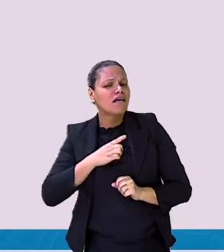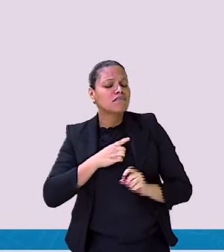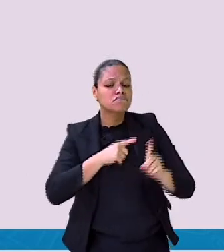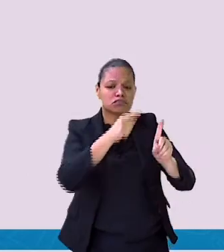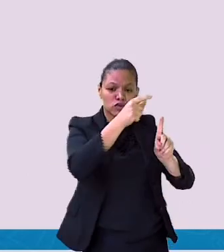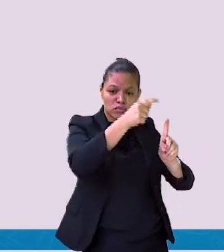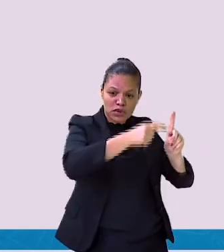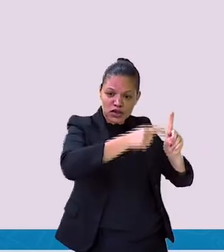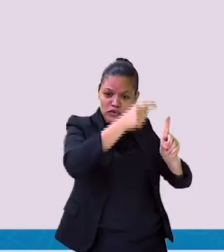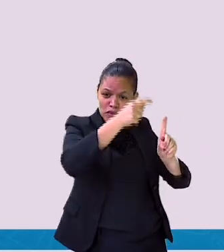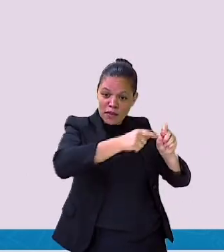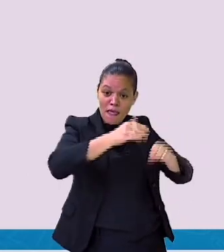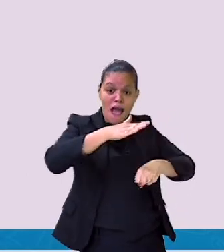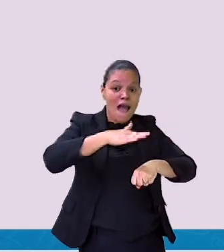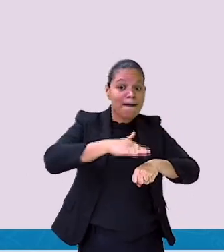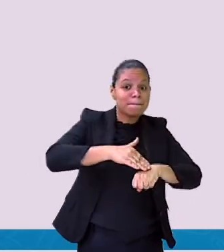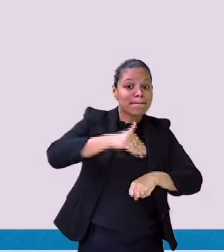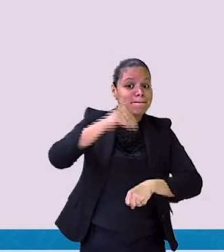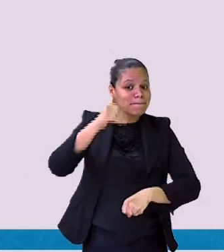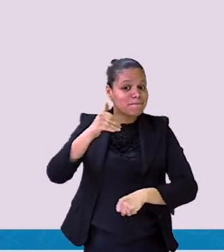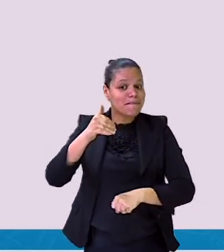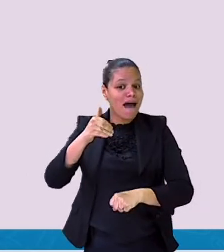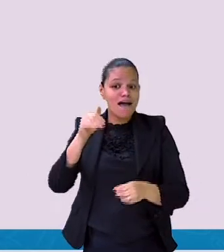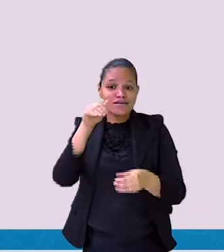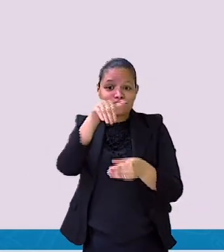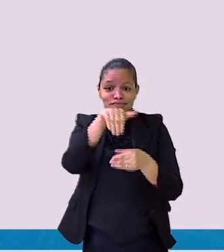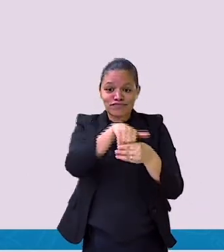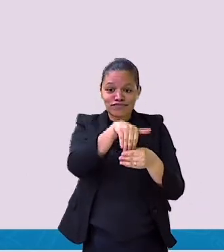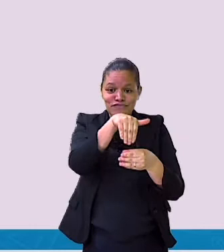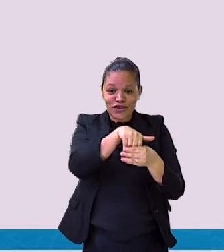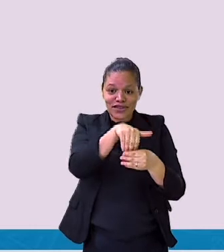votados nessa pesquisa. Vamos lembrar?